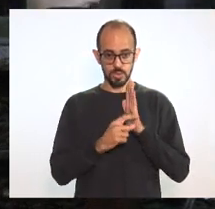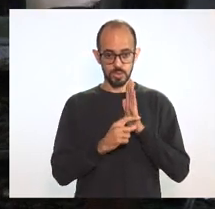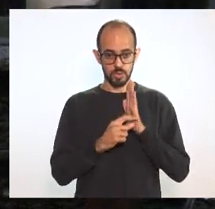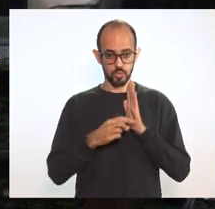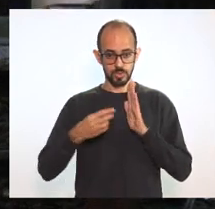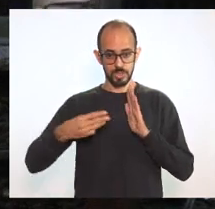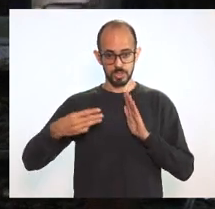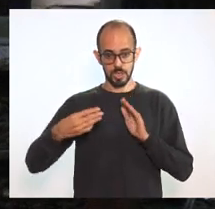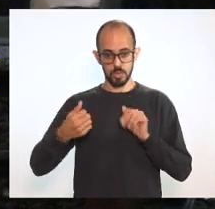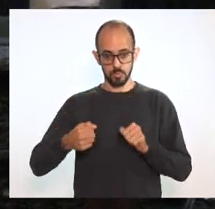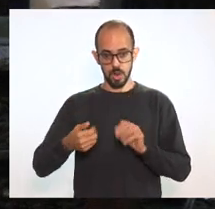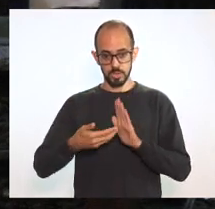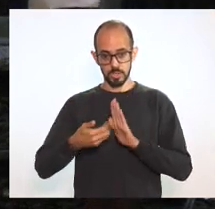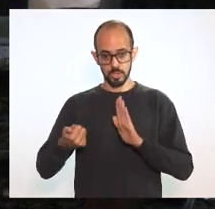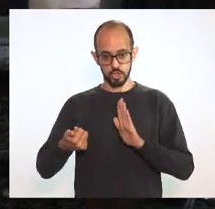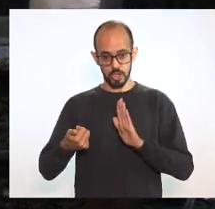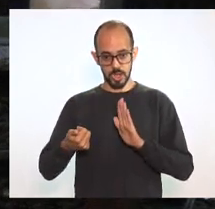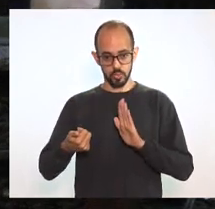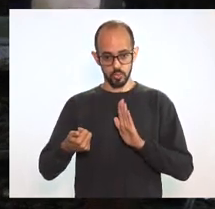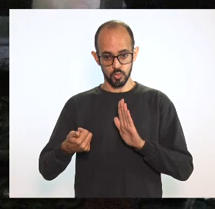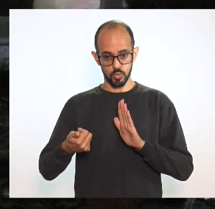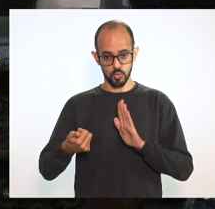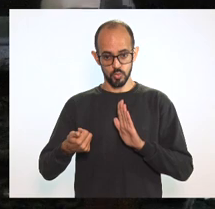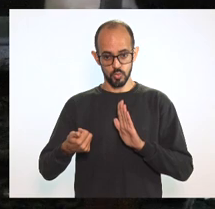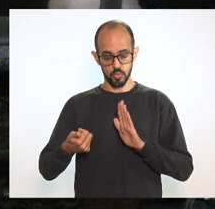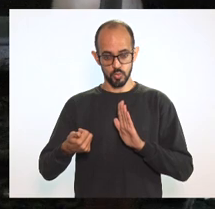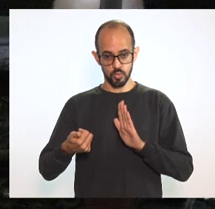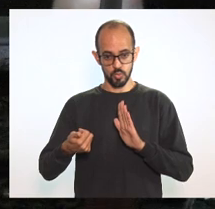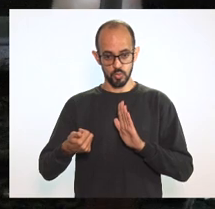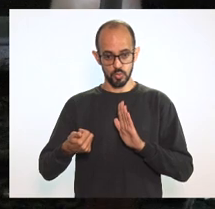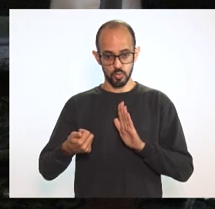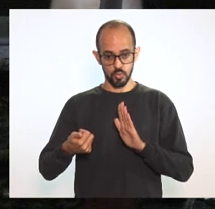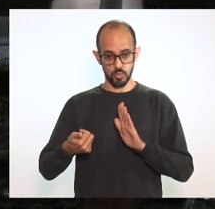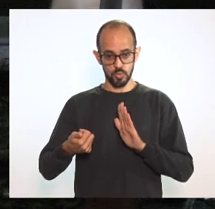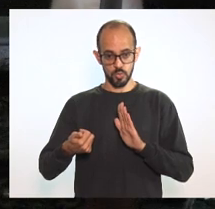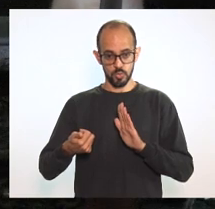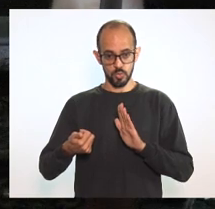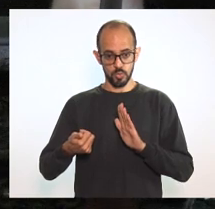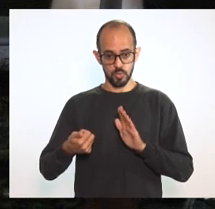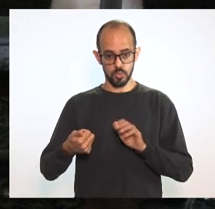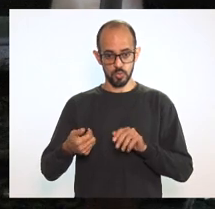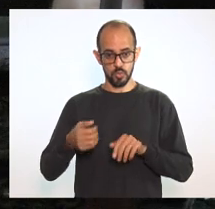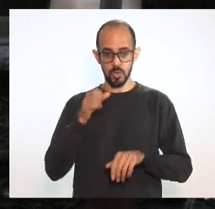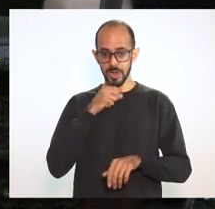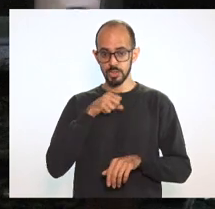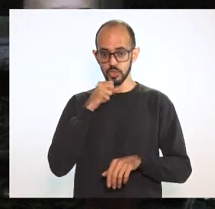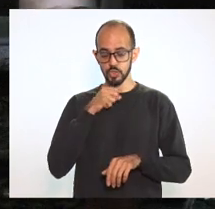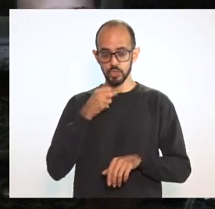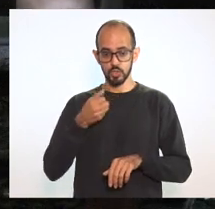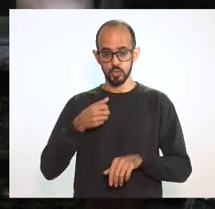emenda? Marcelo, aí tira... Acata ela como subemenda, fica mantido o critério, não possuir...